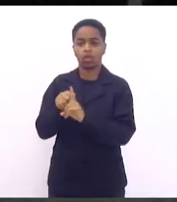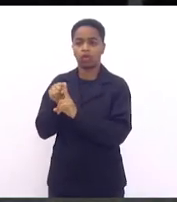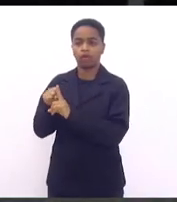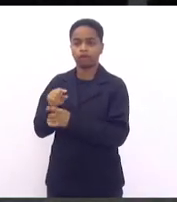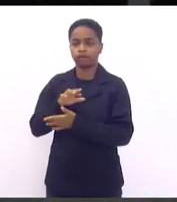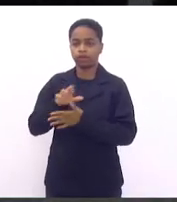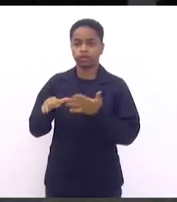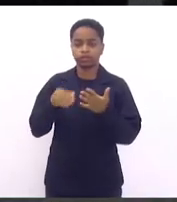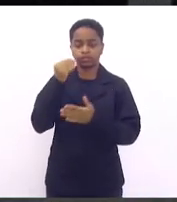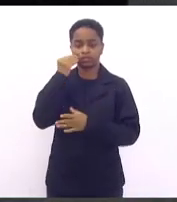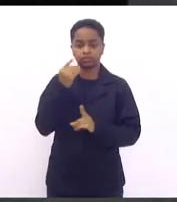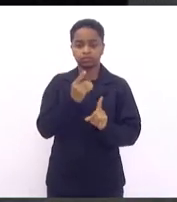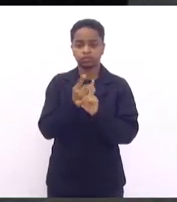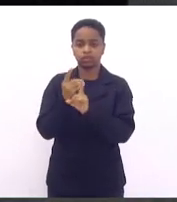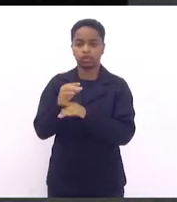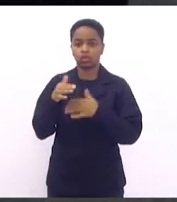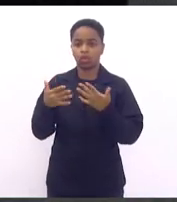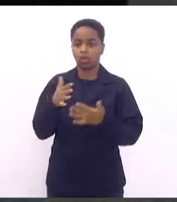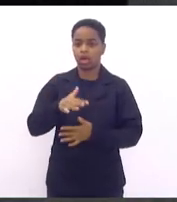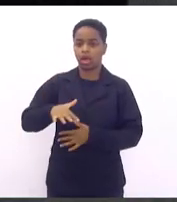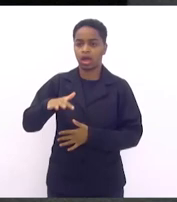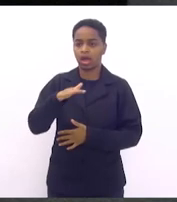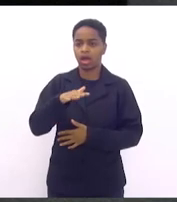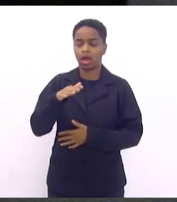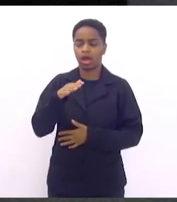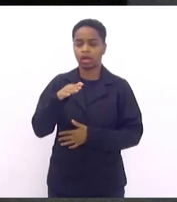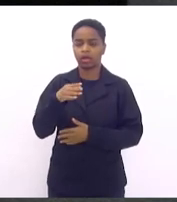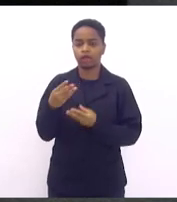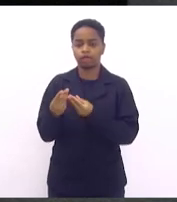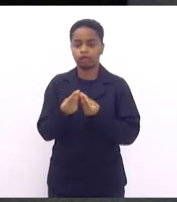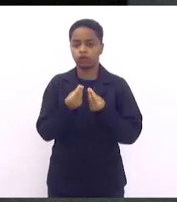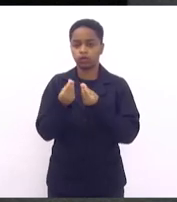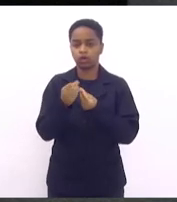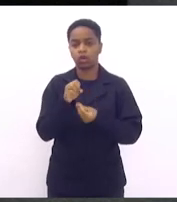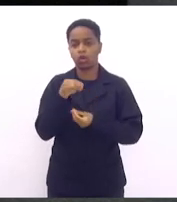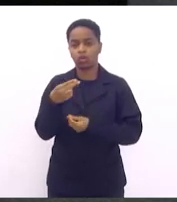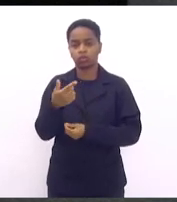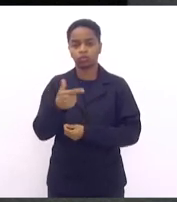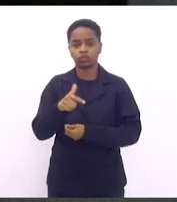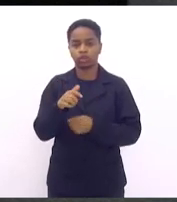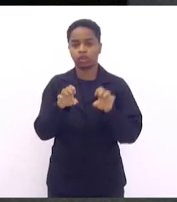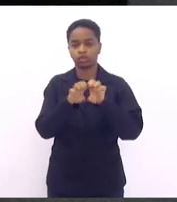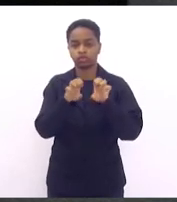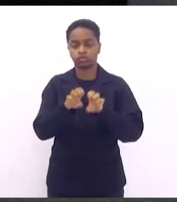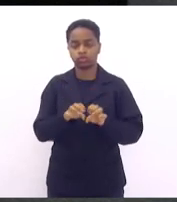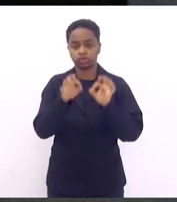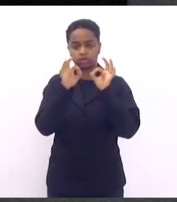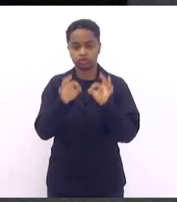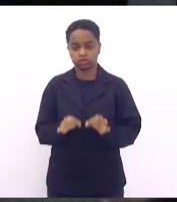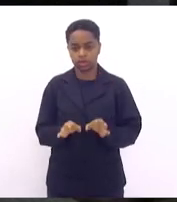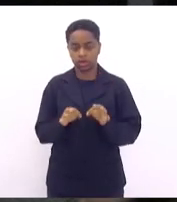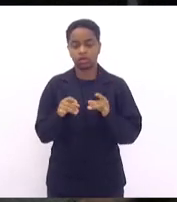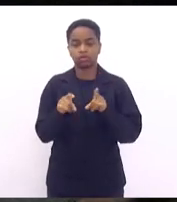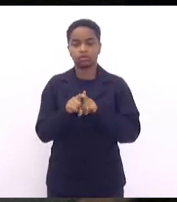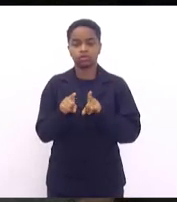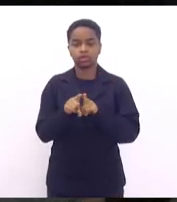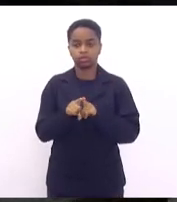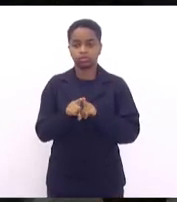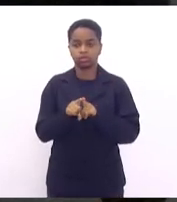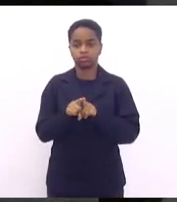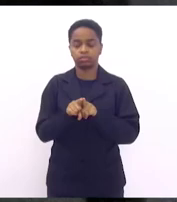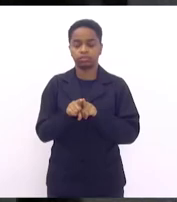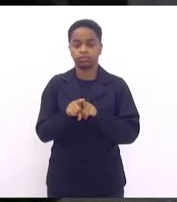identificar as áreas vulneráveis, as áreas que não possuem infraestrutura urbana necessária, e